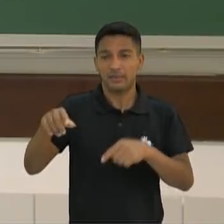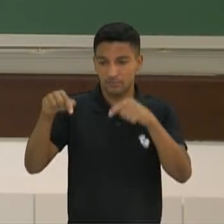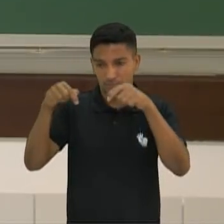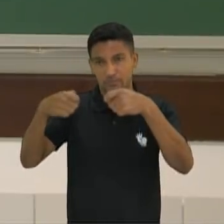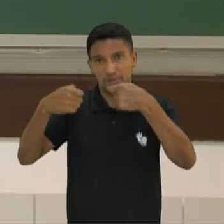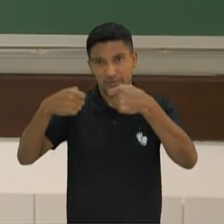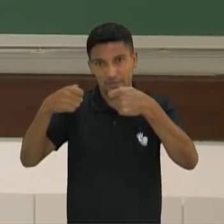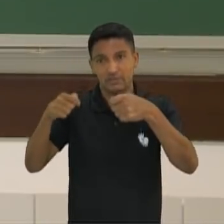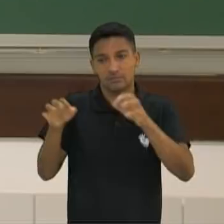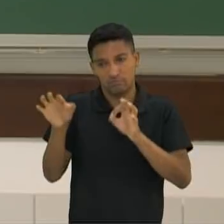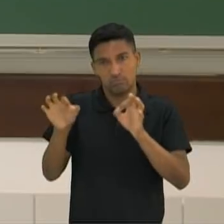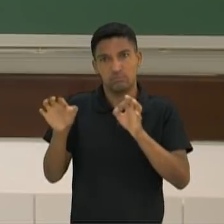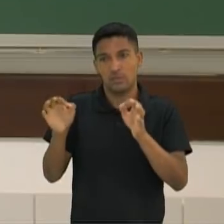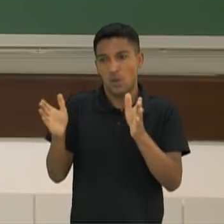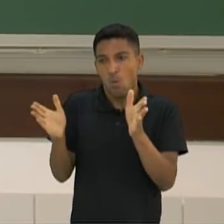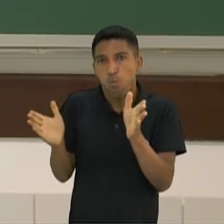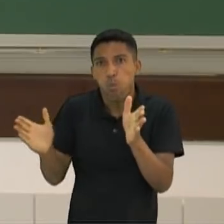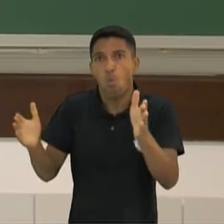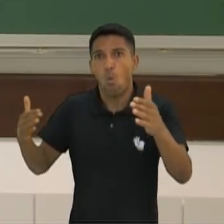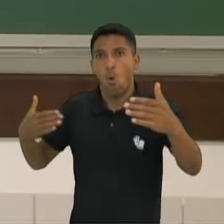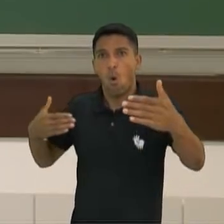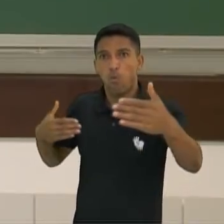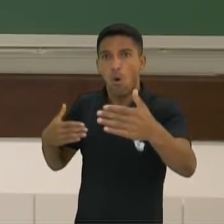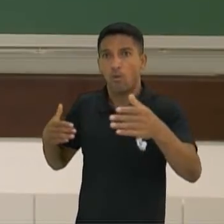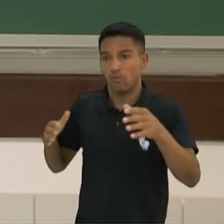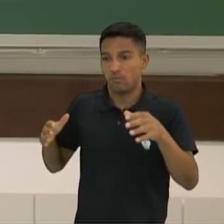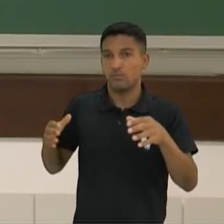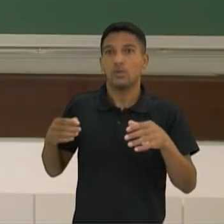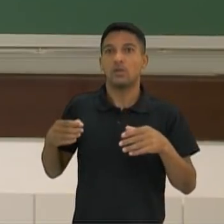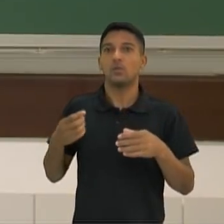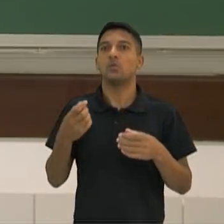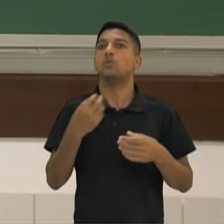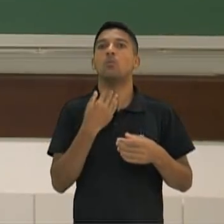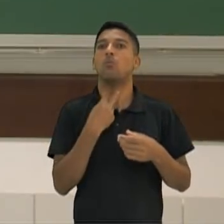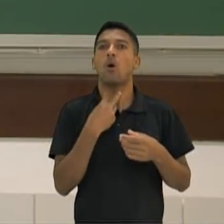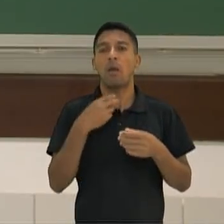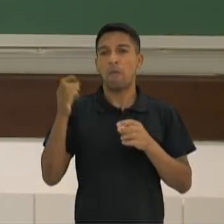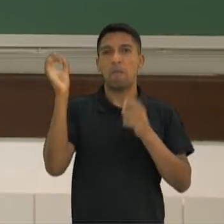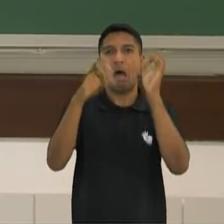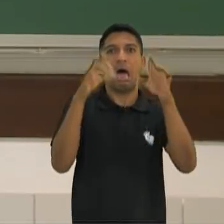e deixadas de lado para que seja utilizado em outro lugar.